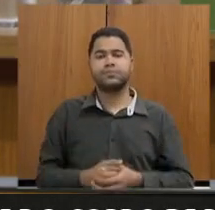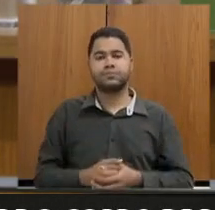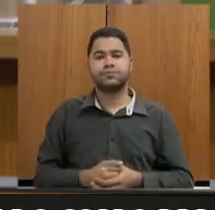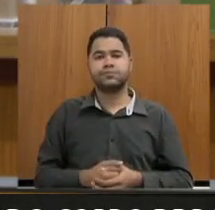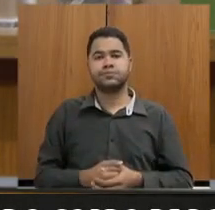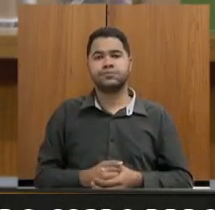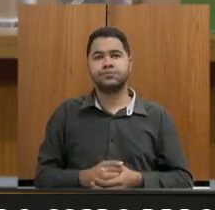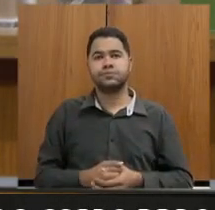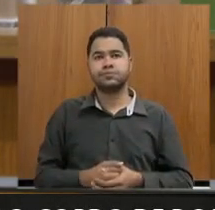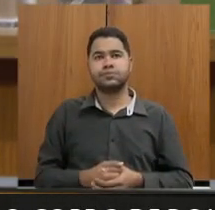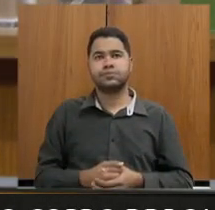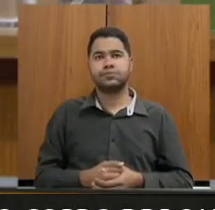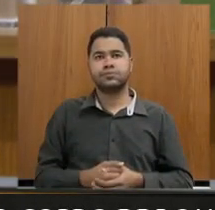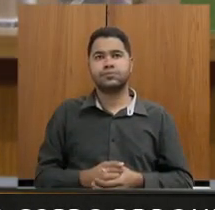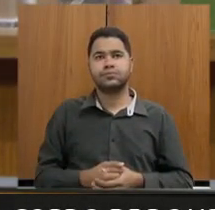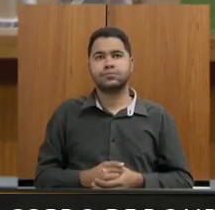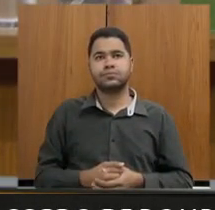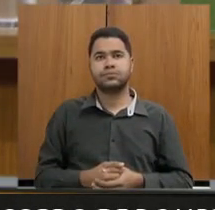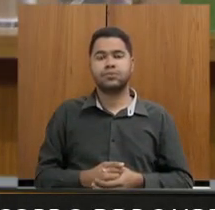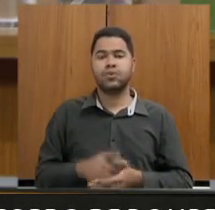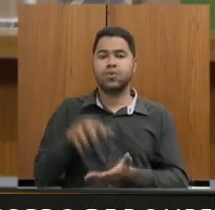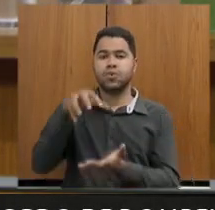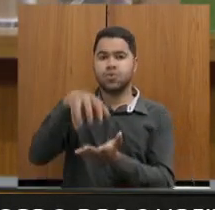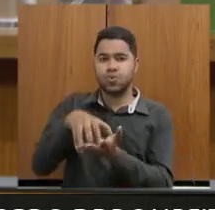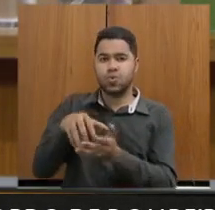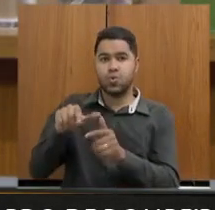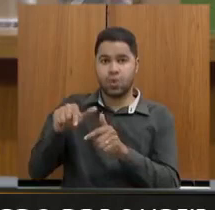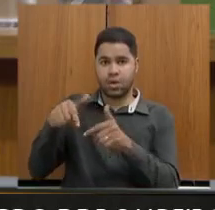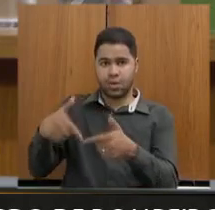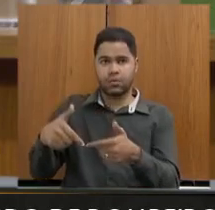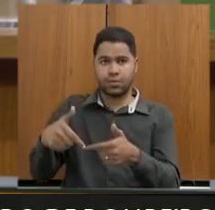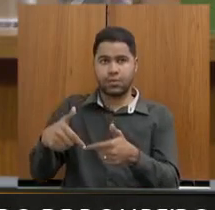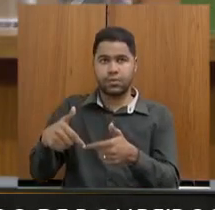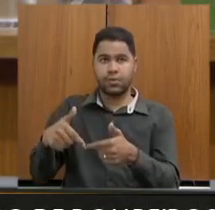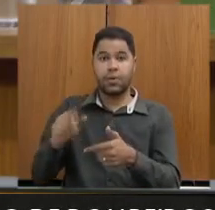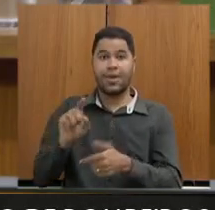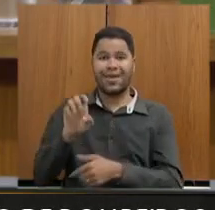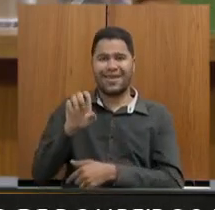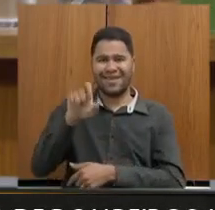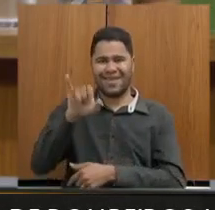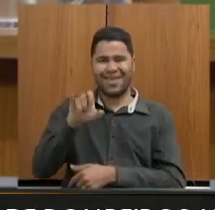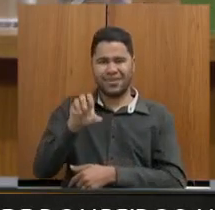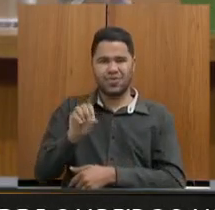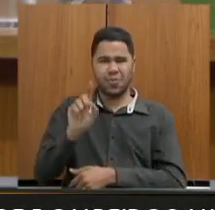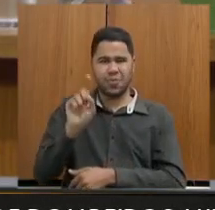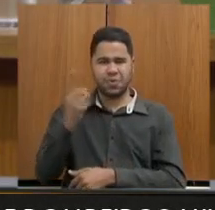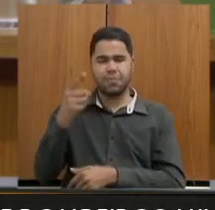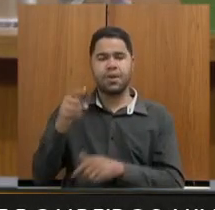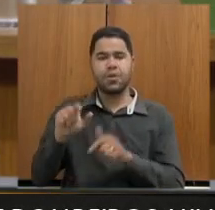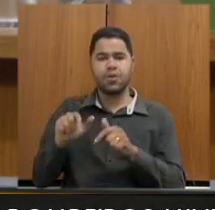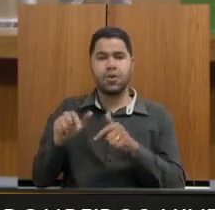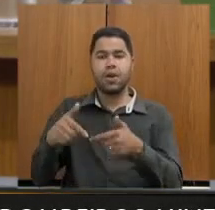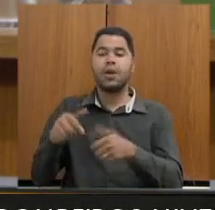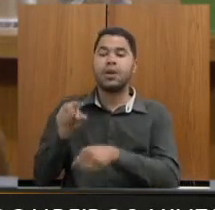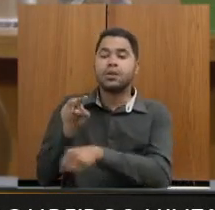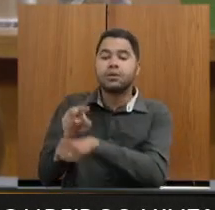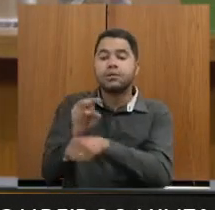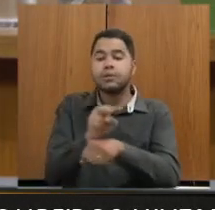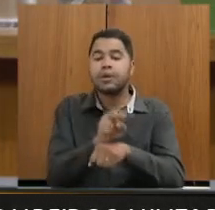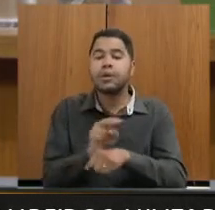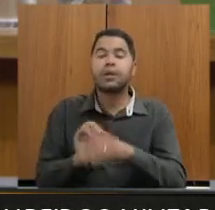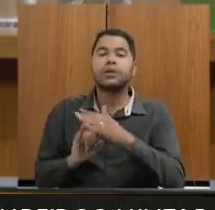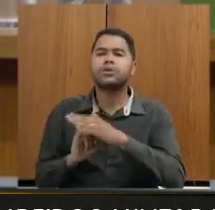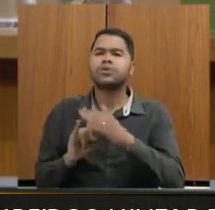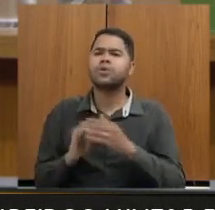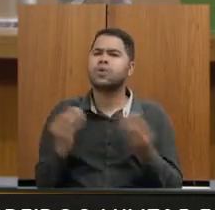é o nos núcleos de ações então um o primeiro eixo Z lá pela instituição Então como é que a gente está zelando